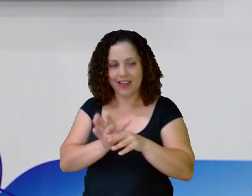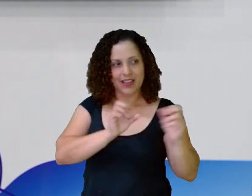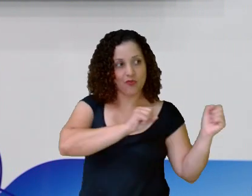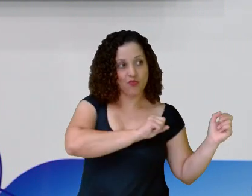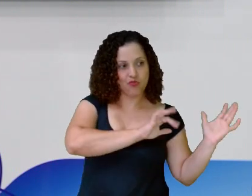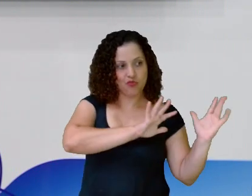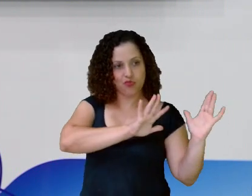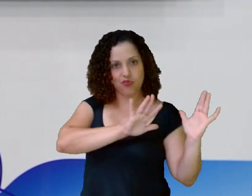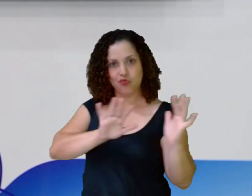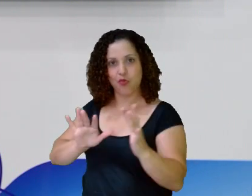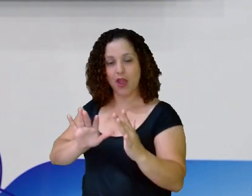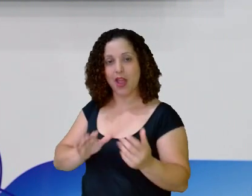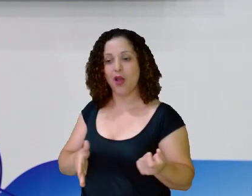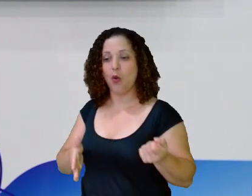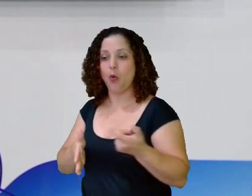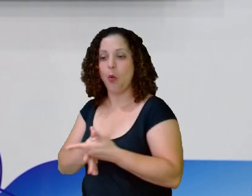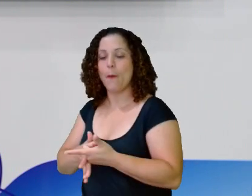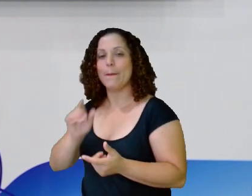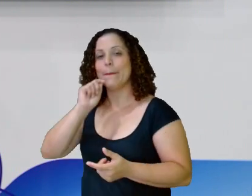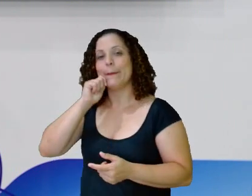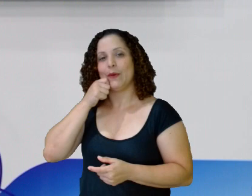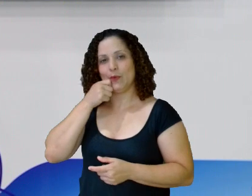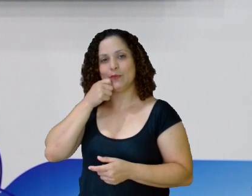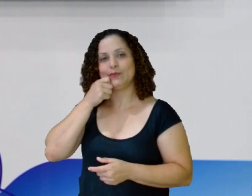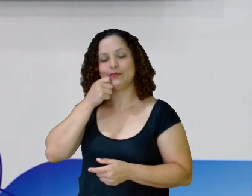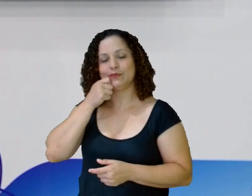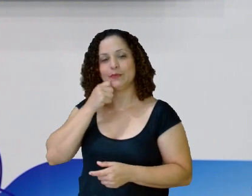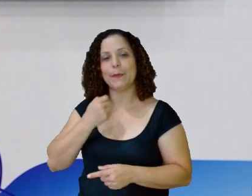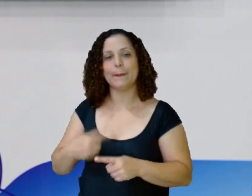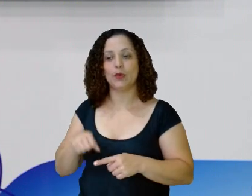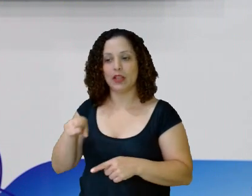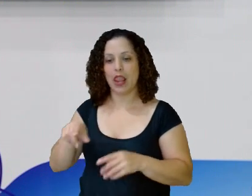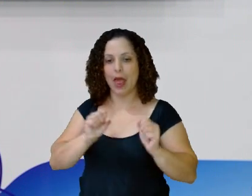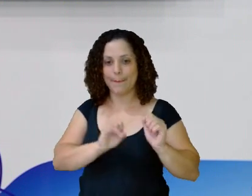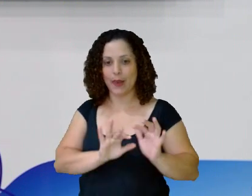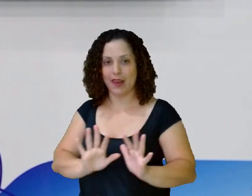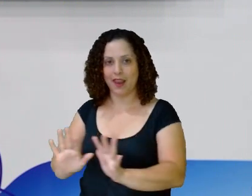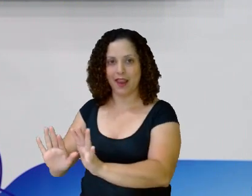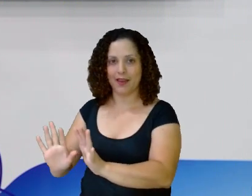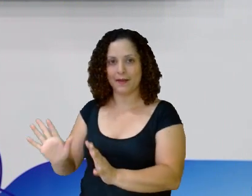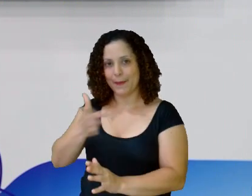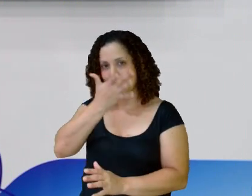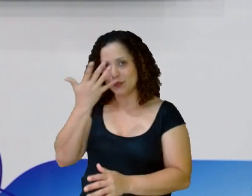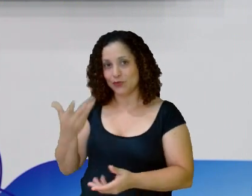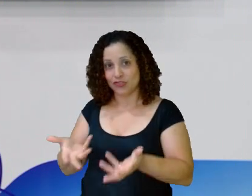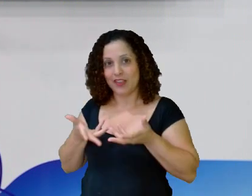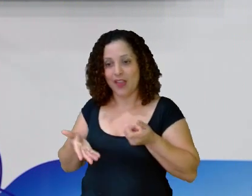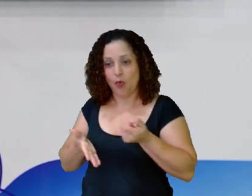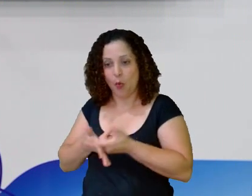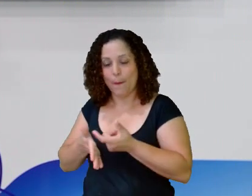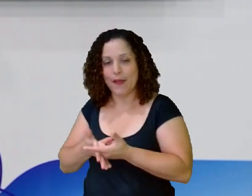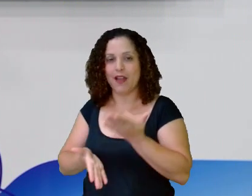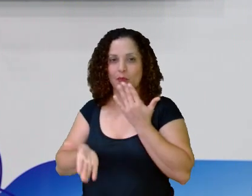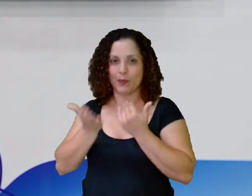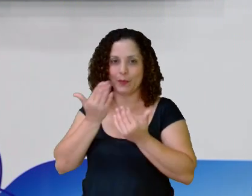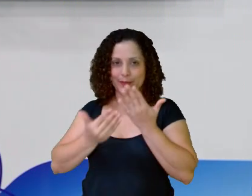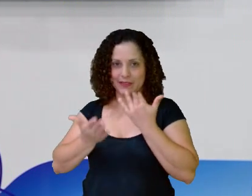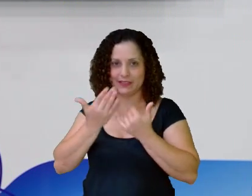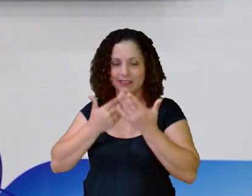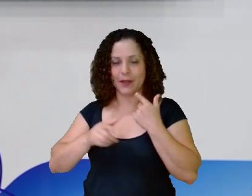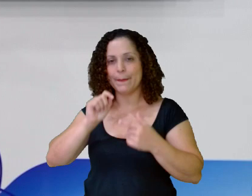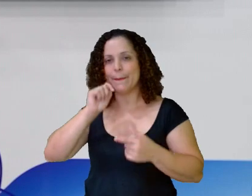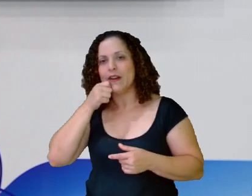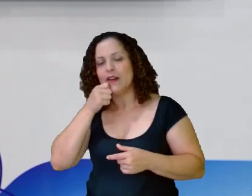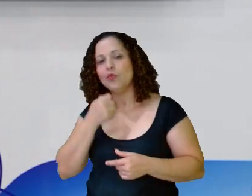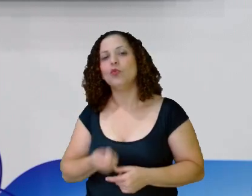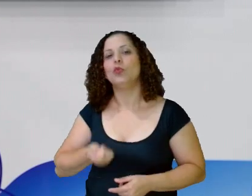trabalho, geralmente a padaria está mais cheia. Ou seja, porque as pessoas têm a necessidade de comprar ali a janta. E aí tem gente que vai comprar um pão,